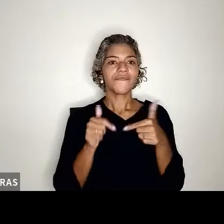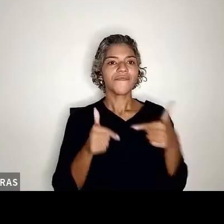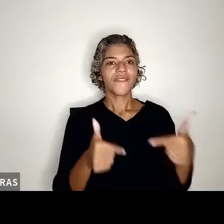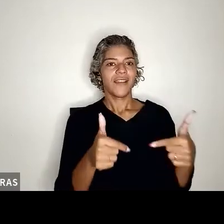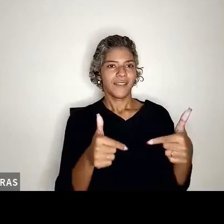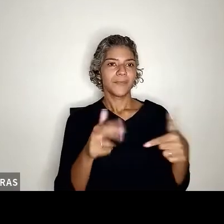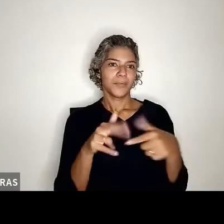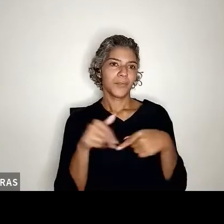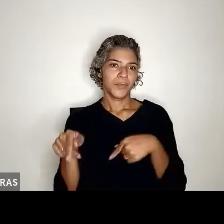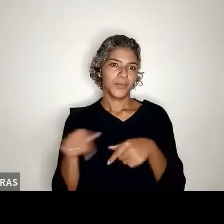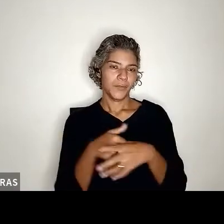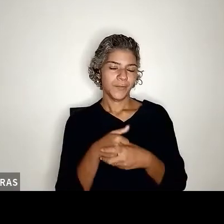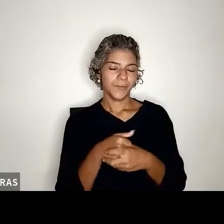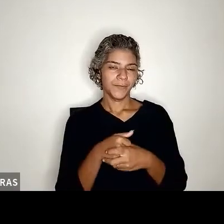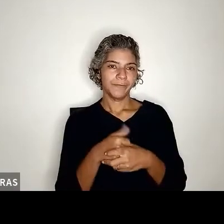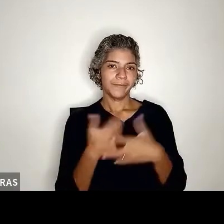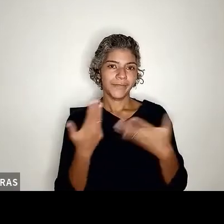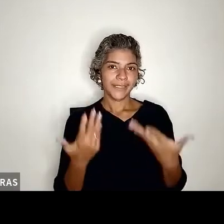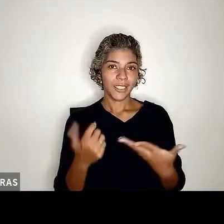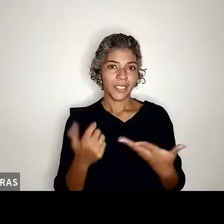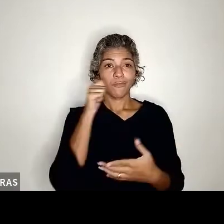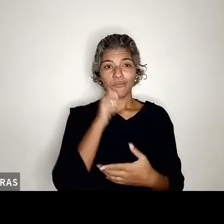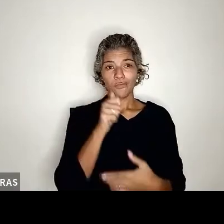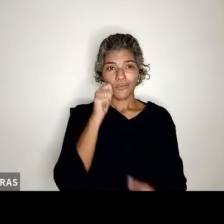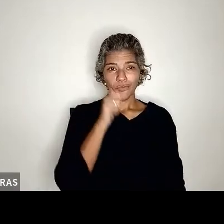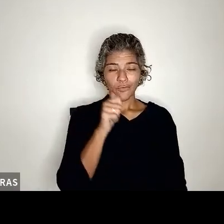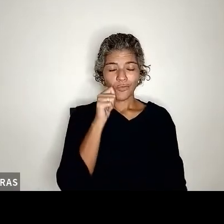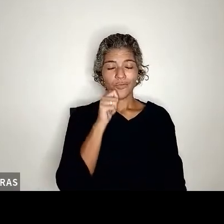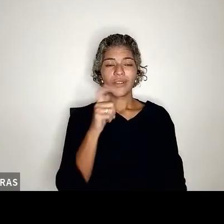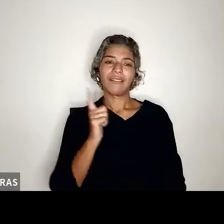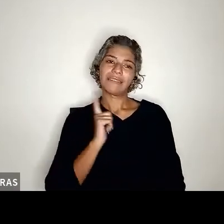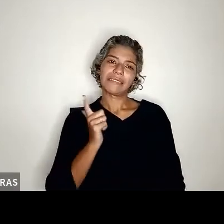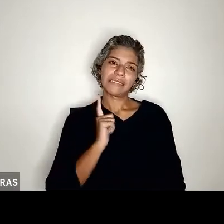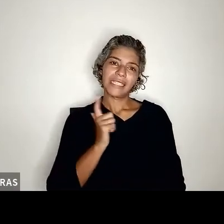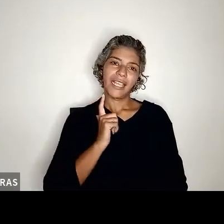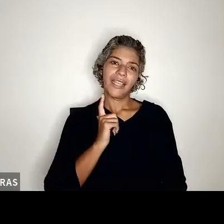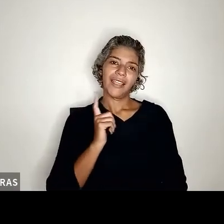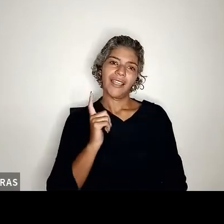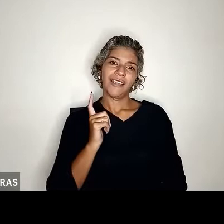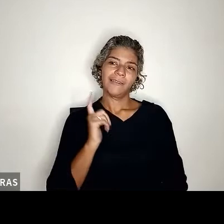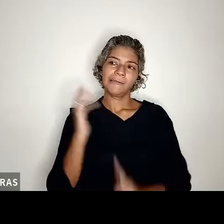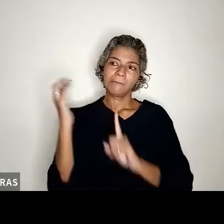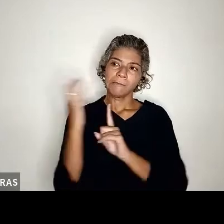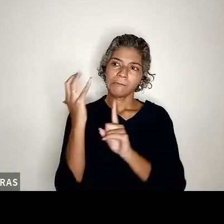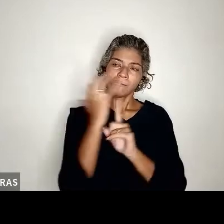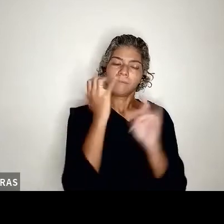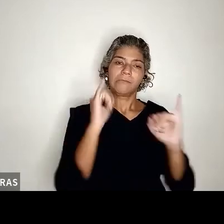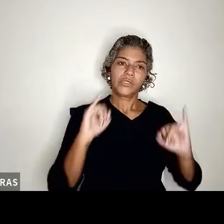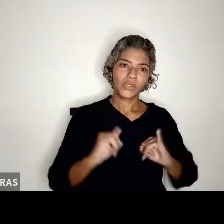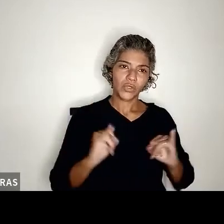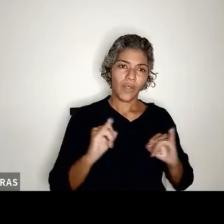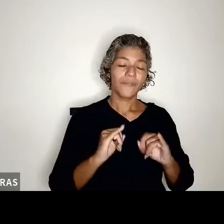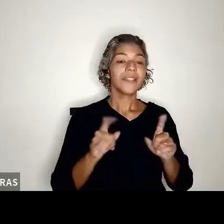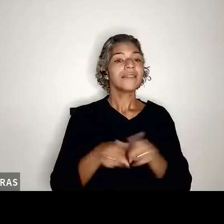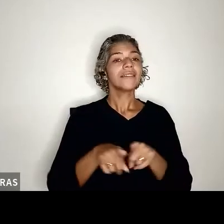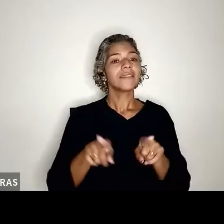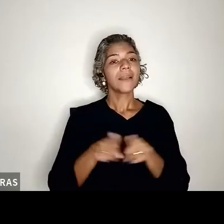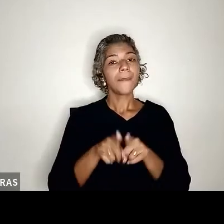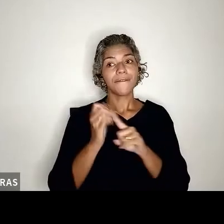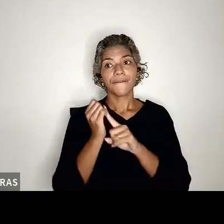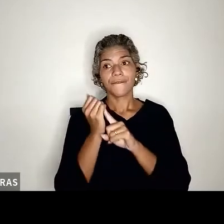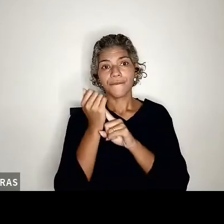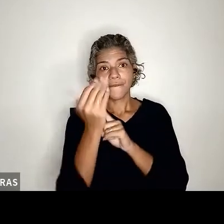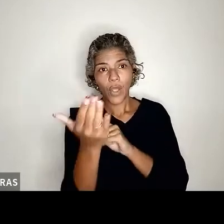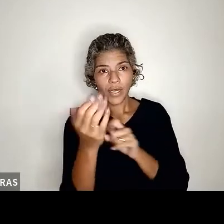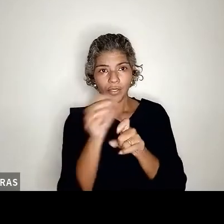seja, mulheres vulnerabilizadas, pensando naquelas que estão fora da academia, mas também pensar as desigualdades de gênero